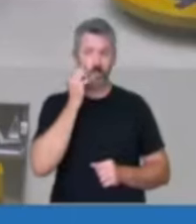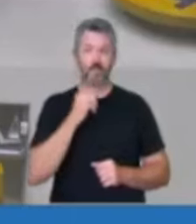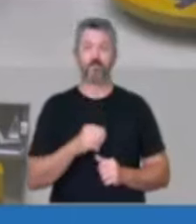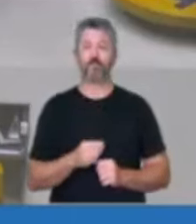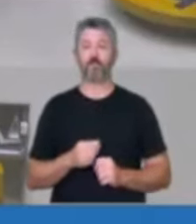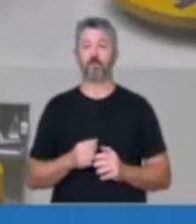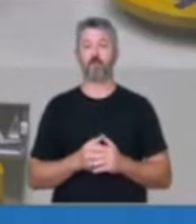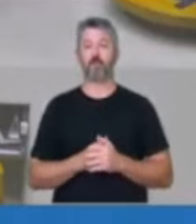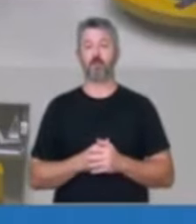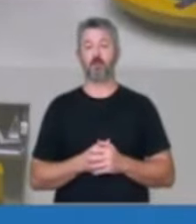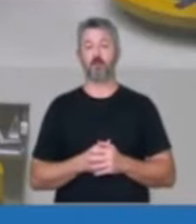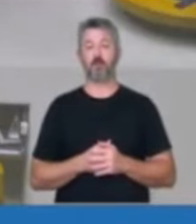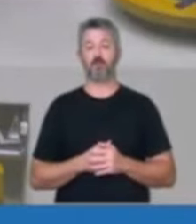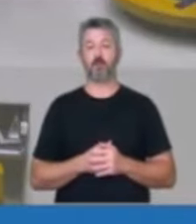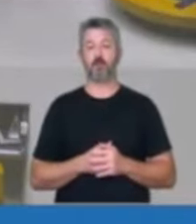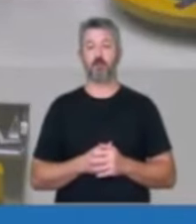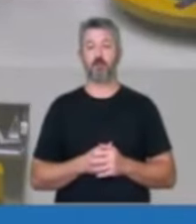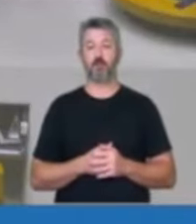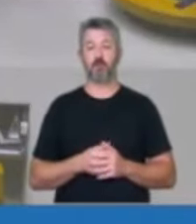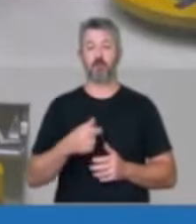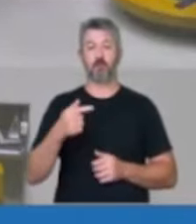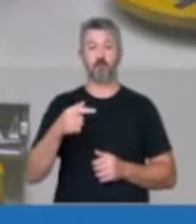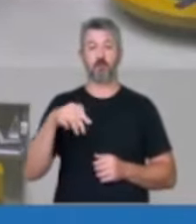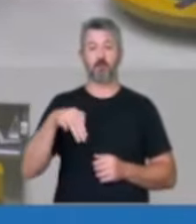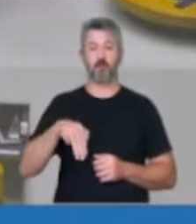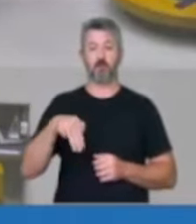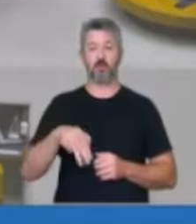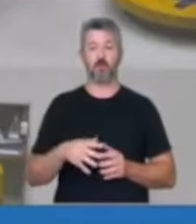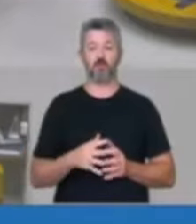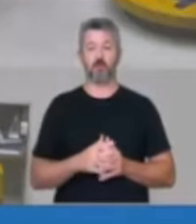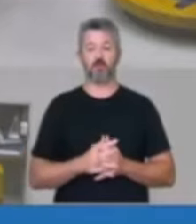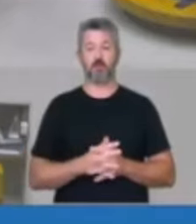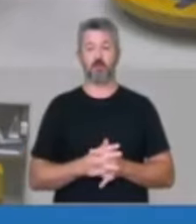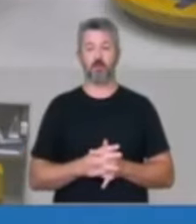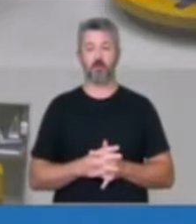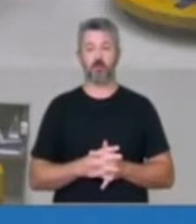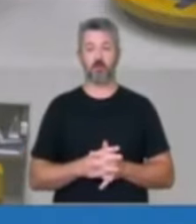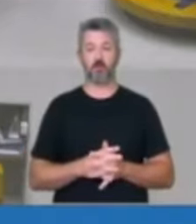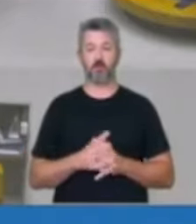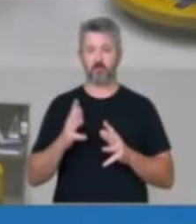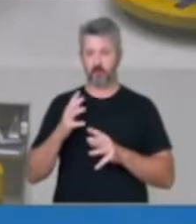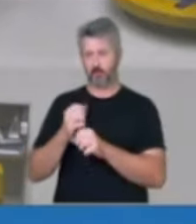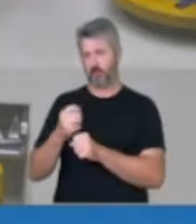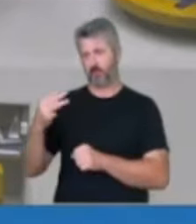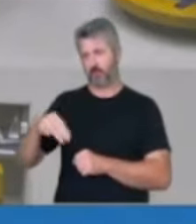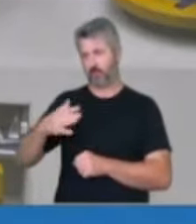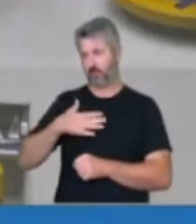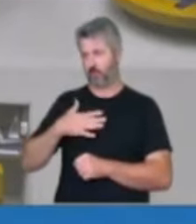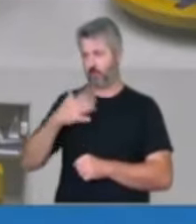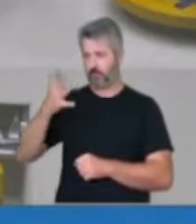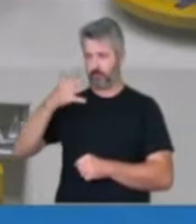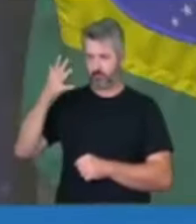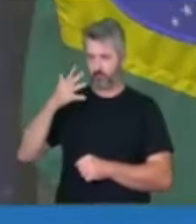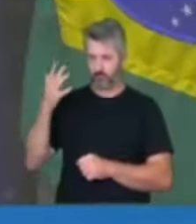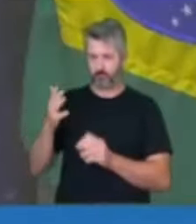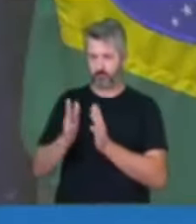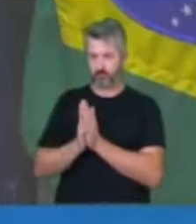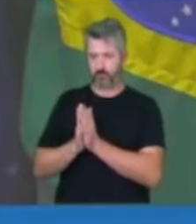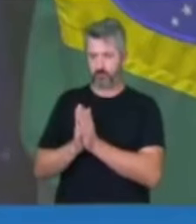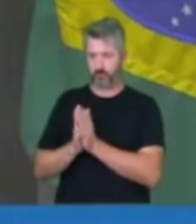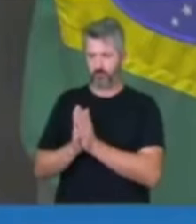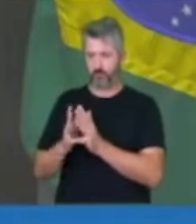excelência dispõe do tempo de até 7 minutos Presidente não cumula com os 3 minutos do tempo que eu tenho da 19ª posição por